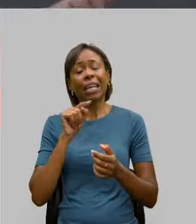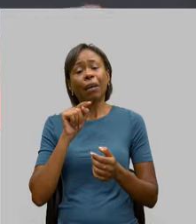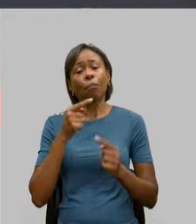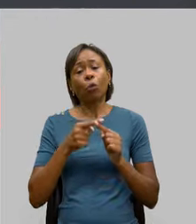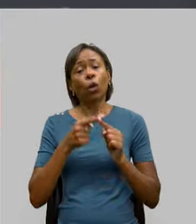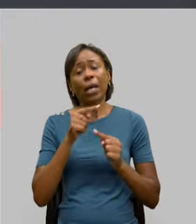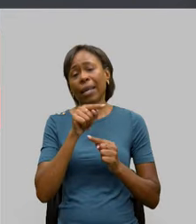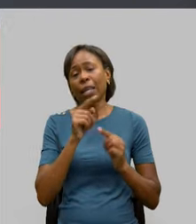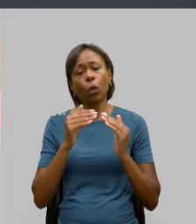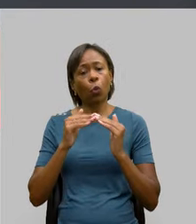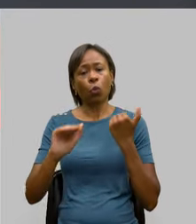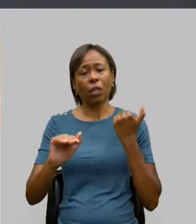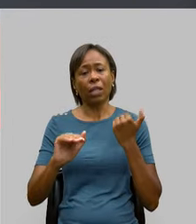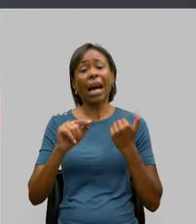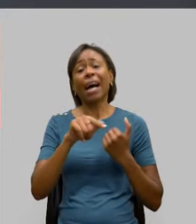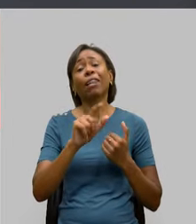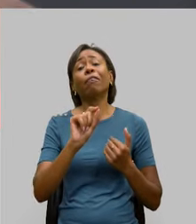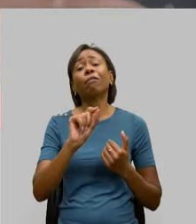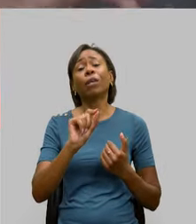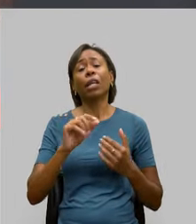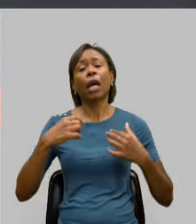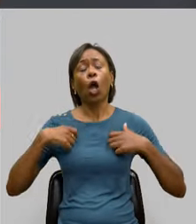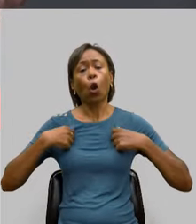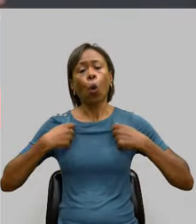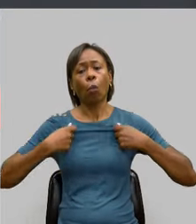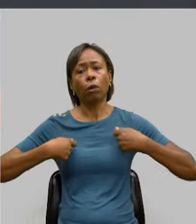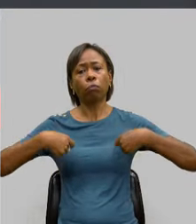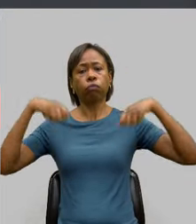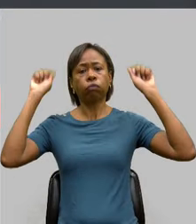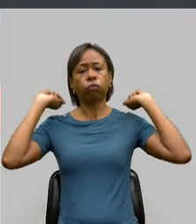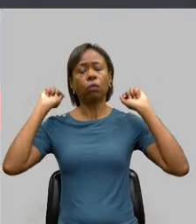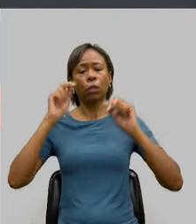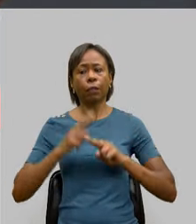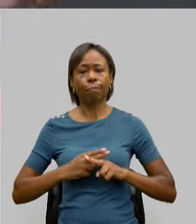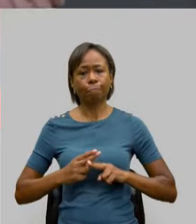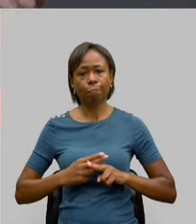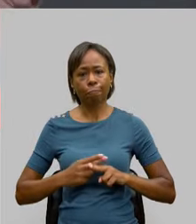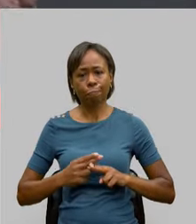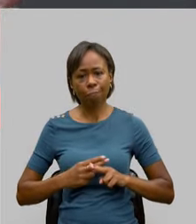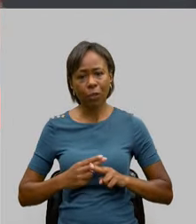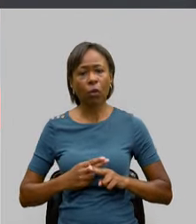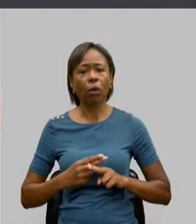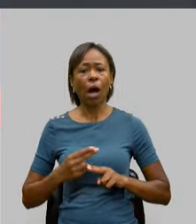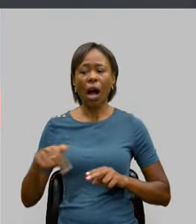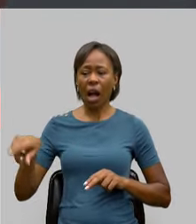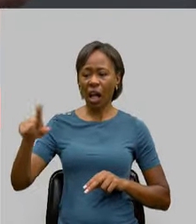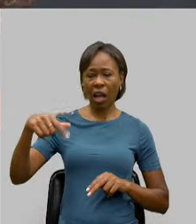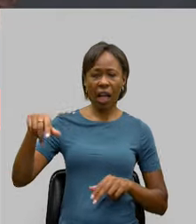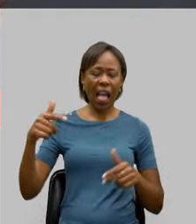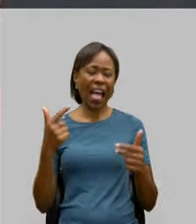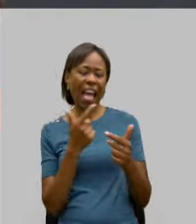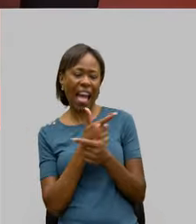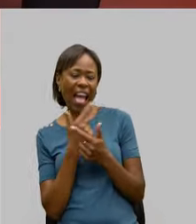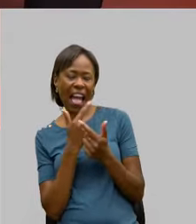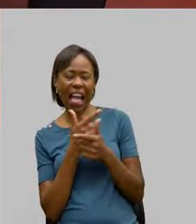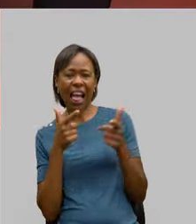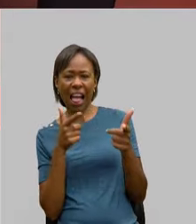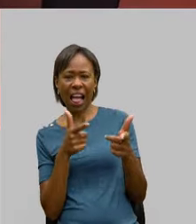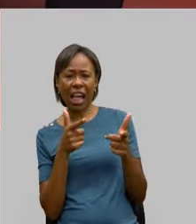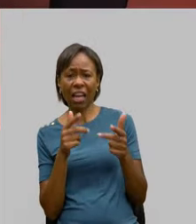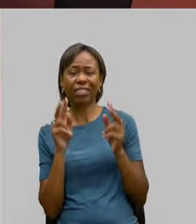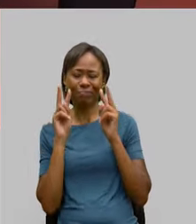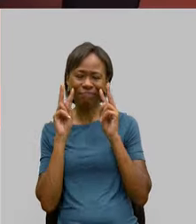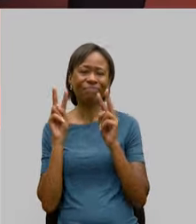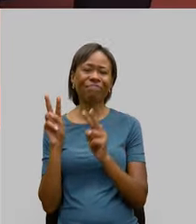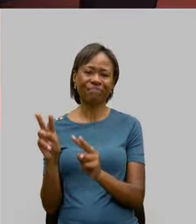ele tirava a roupa ele ficou nu e eu nós tivemos que ver risadinhas piadinhas né Eu não sei